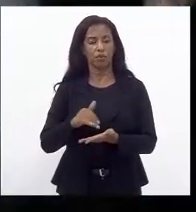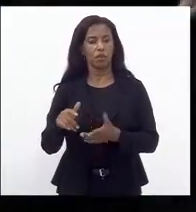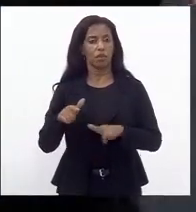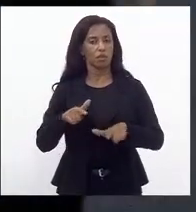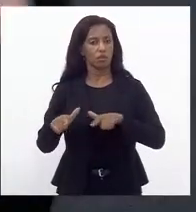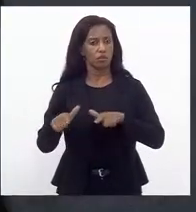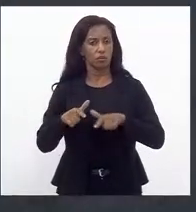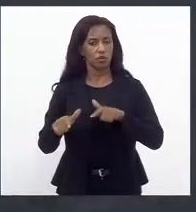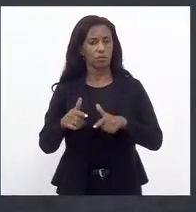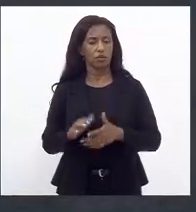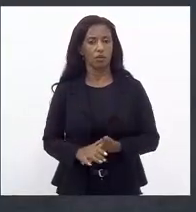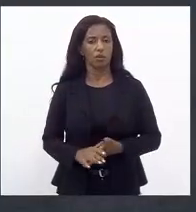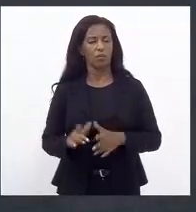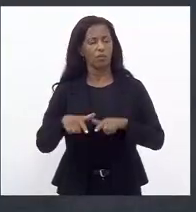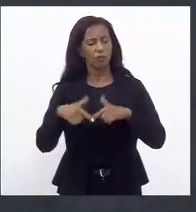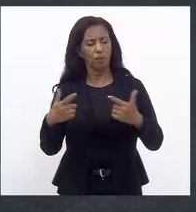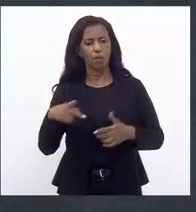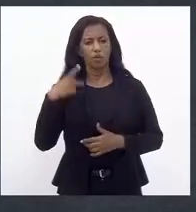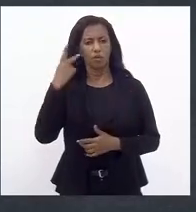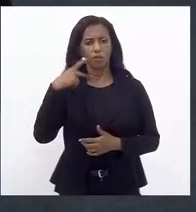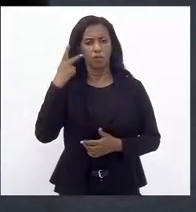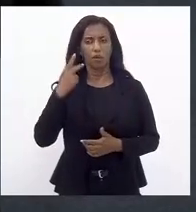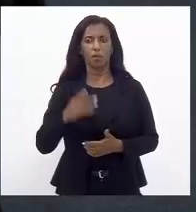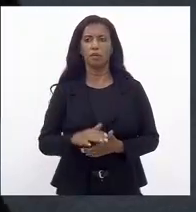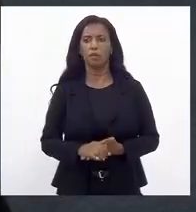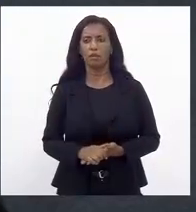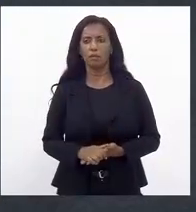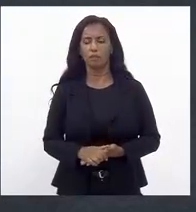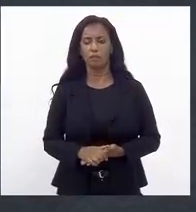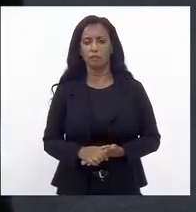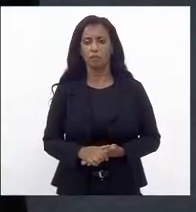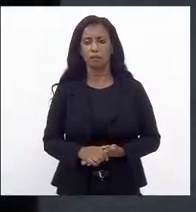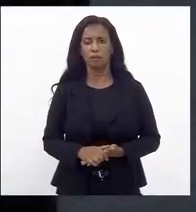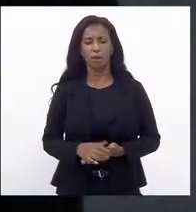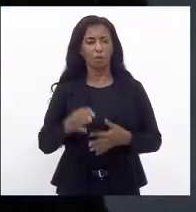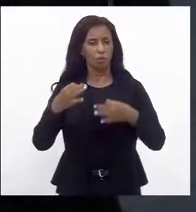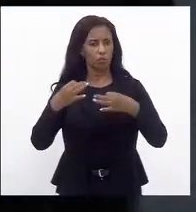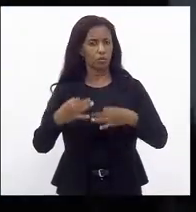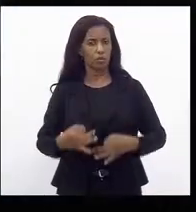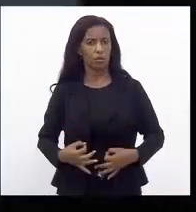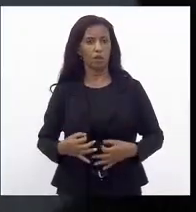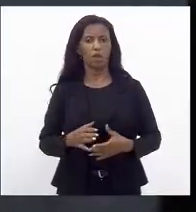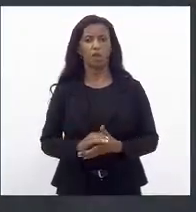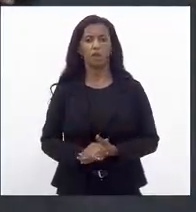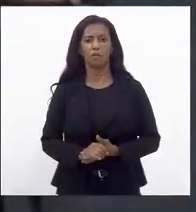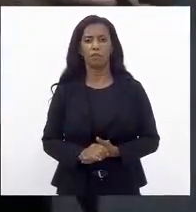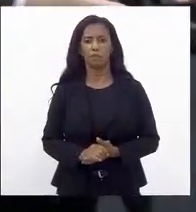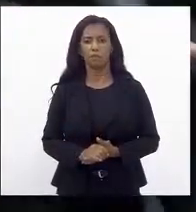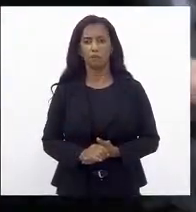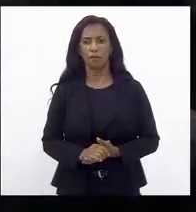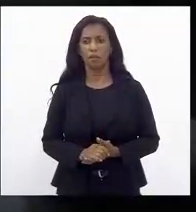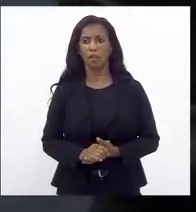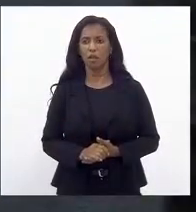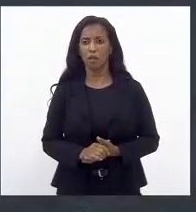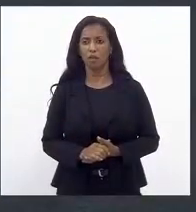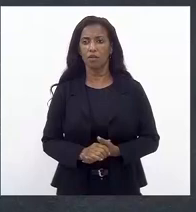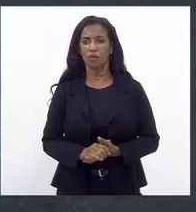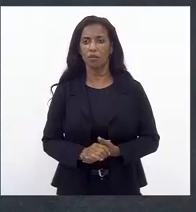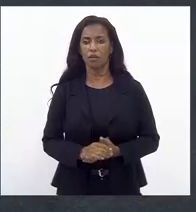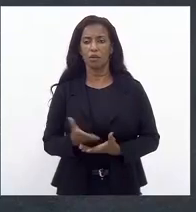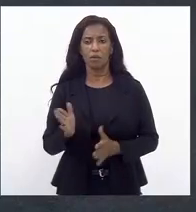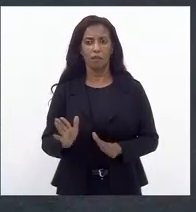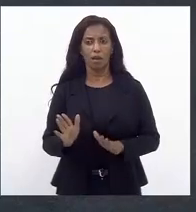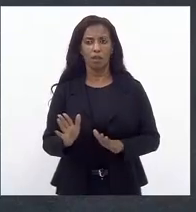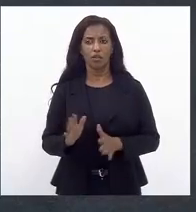obras do estado foi um grande parlamentar uma pessoa muito correta muito séria lutou muito pelo